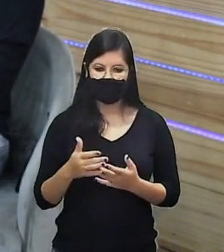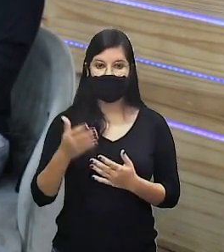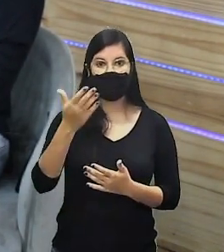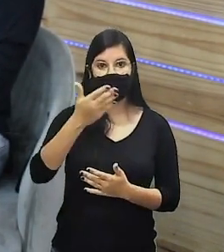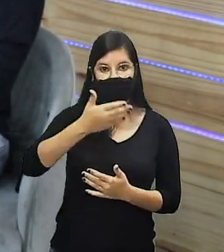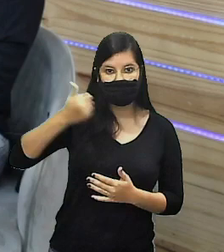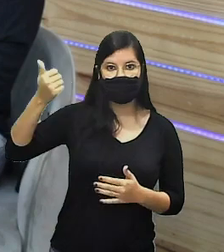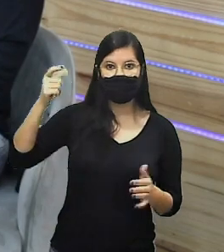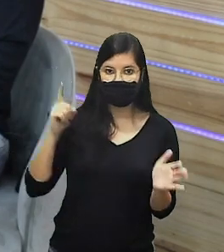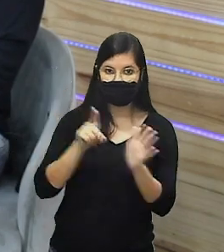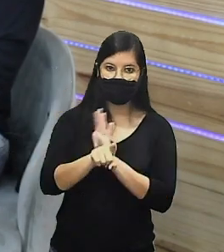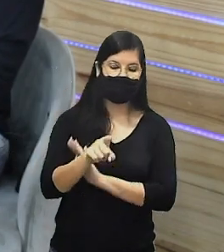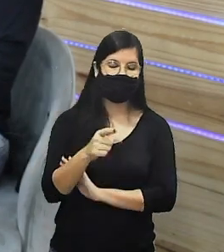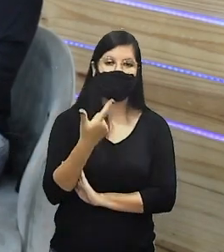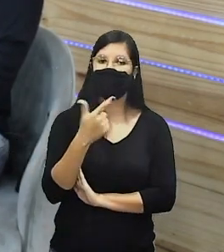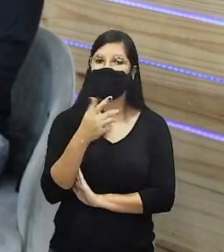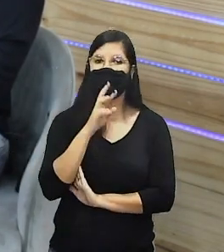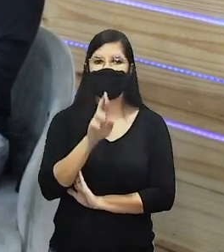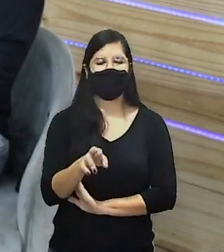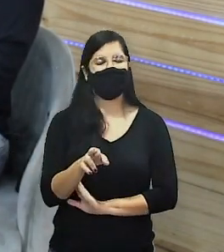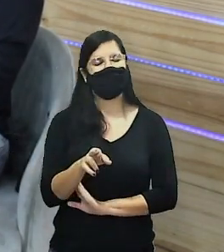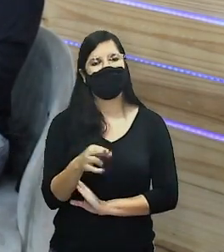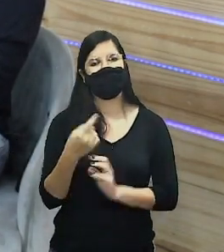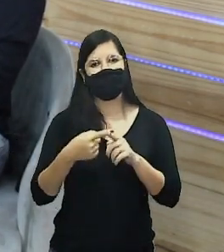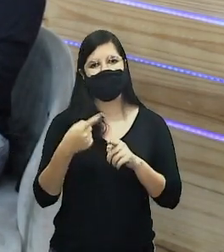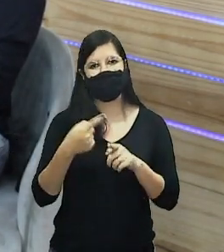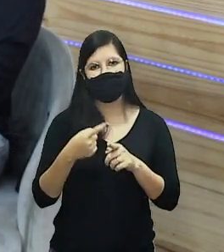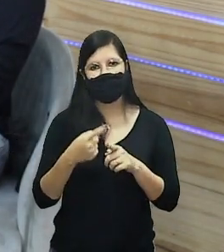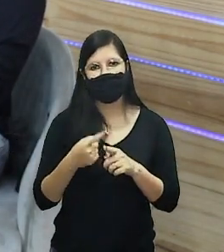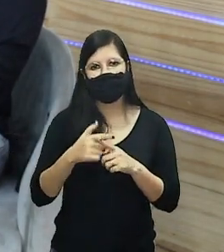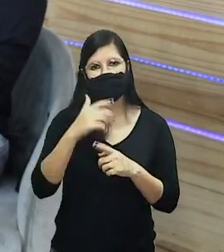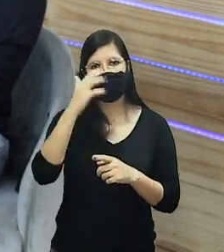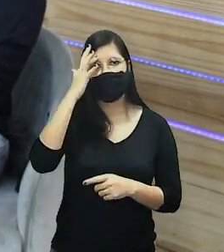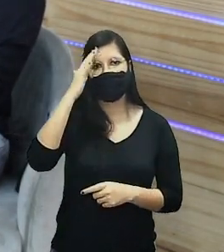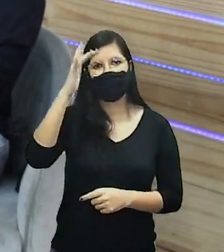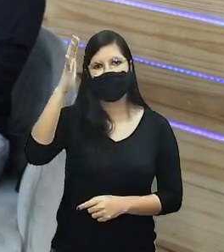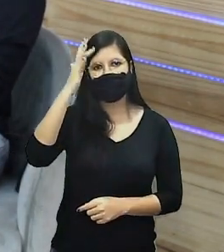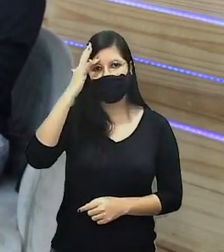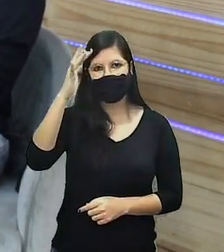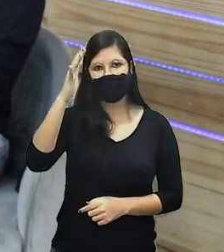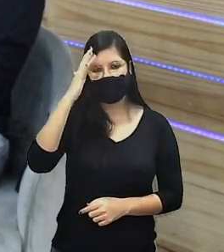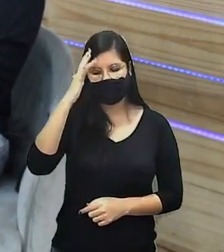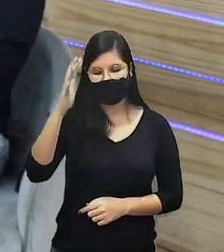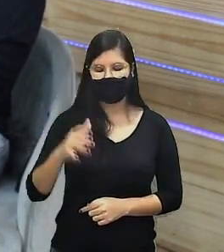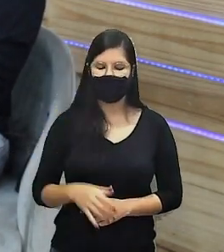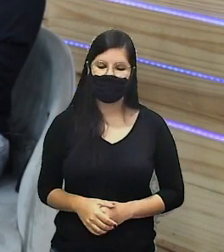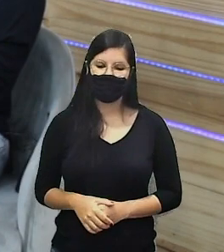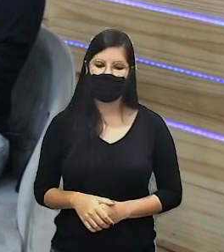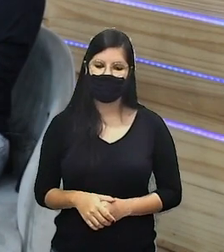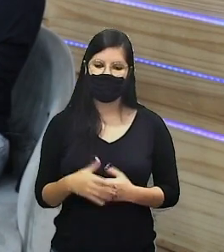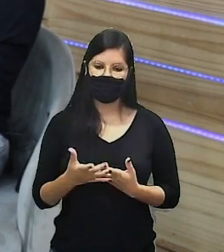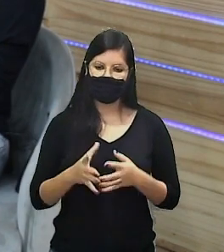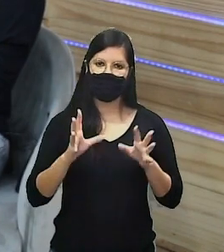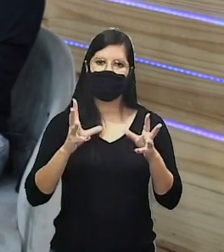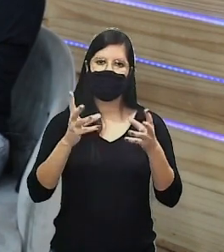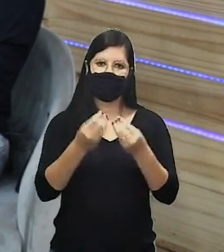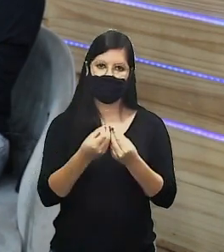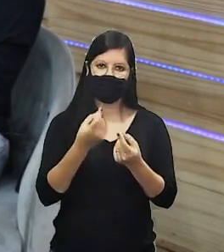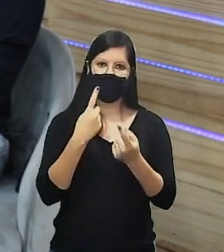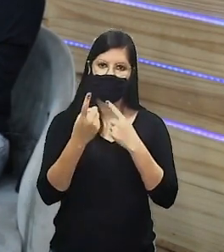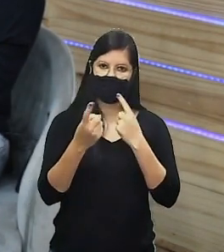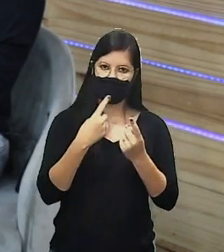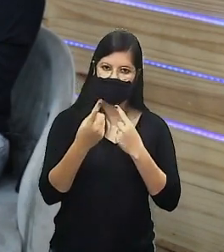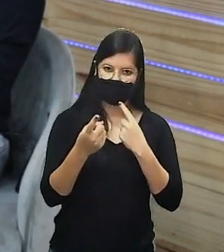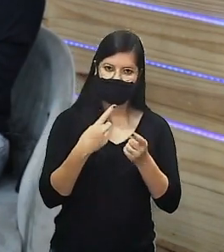melhores perguntas são as que não têm resposta, porque fazem a gente ficar pensando, né? Pensando, né? E aí tudo isso dialoga muito